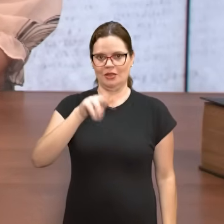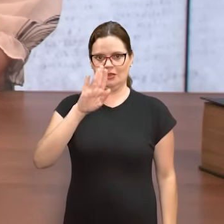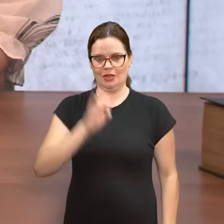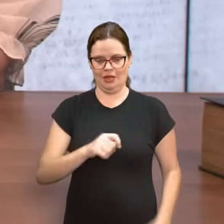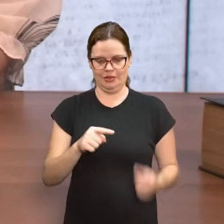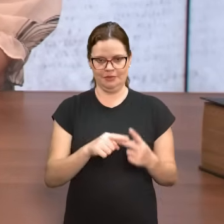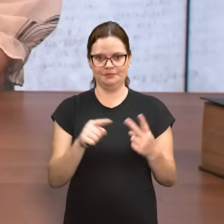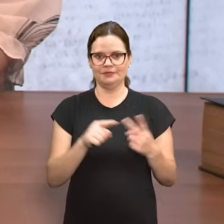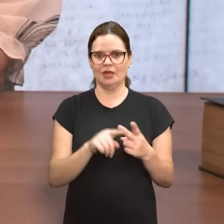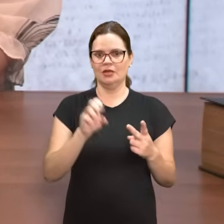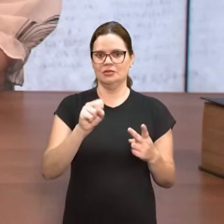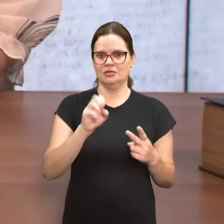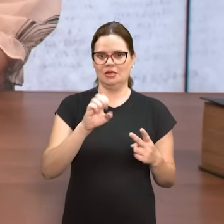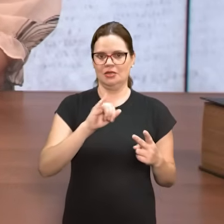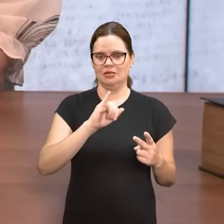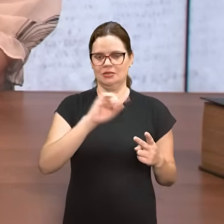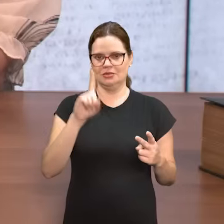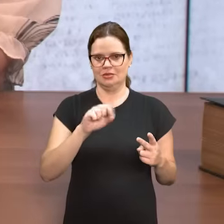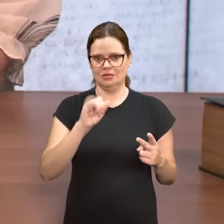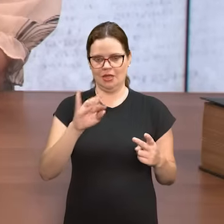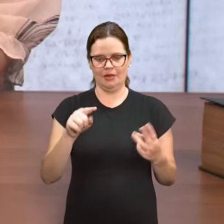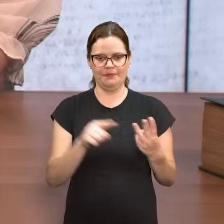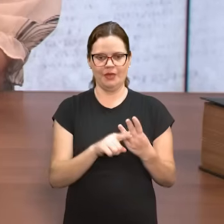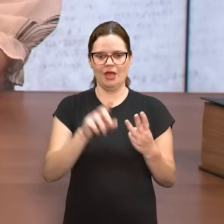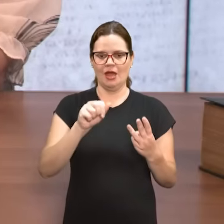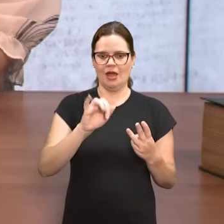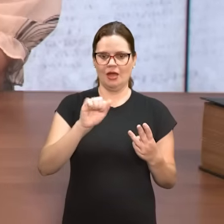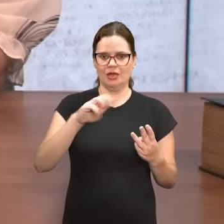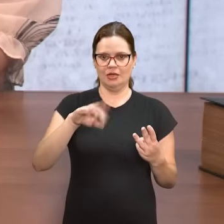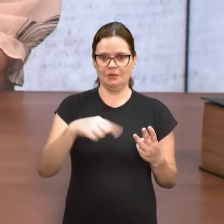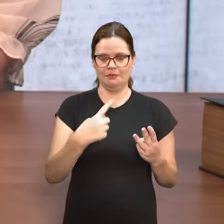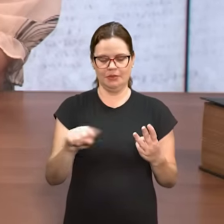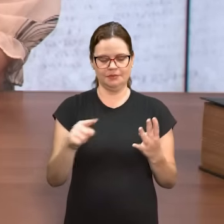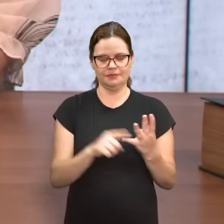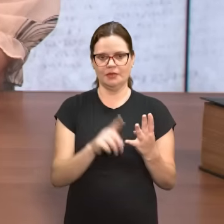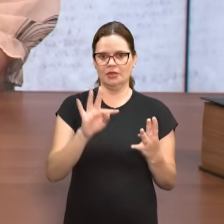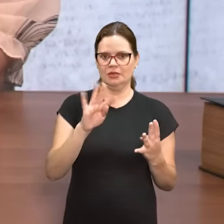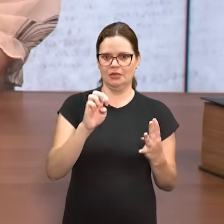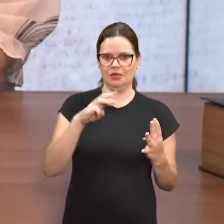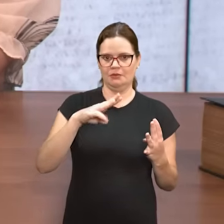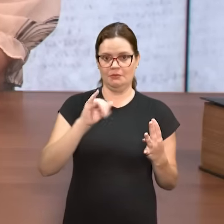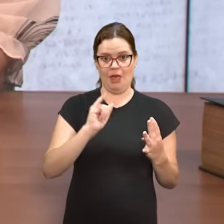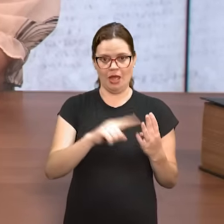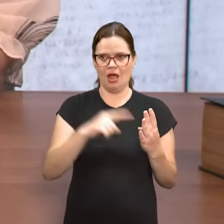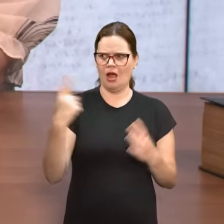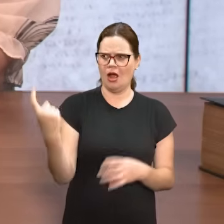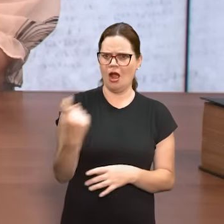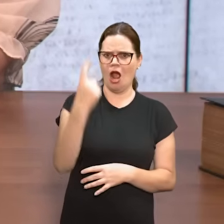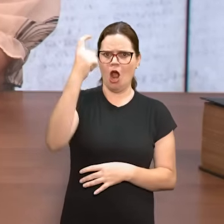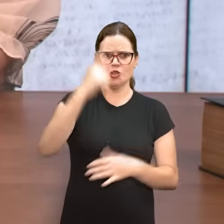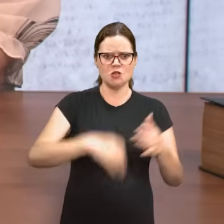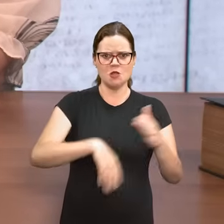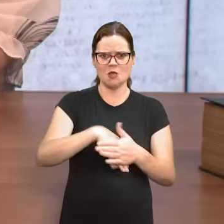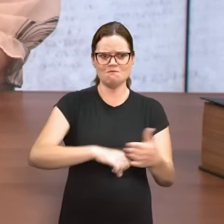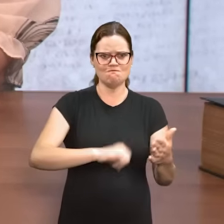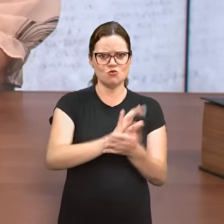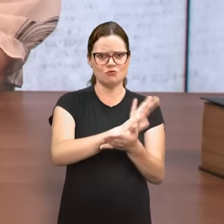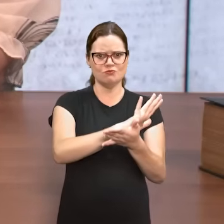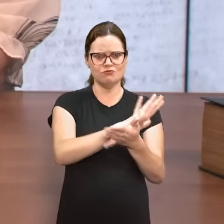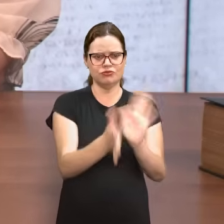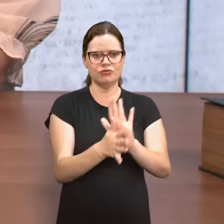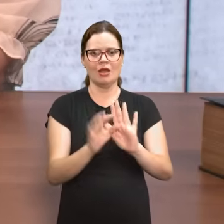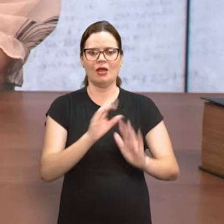Sesai, Aimã e Talmai, gerados de Enaque. E dali subiu aos habitantes